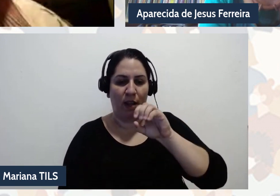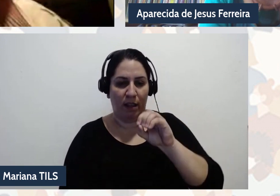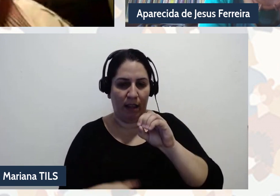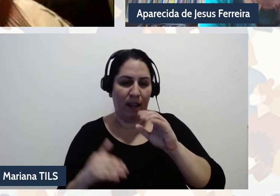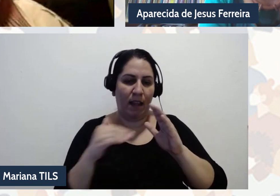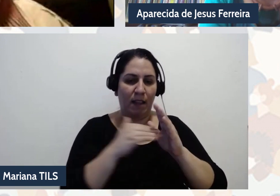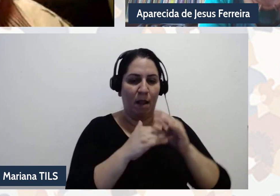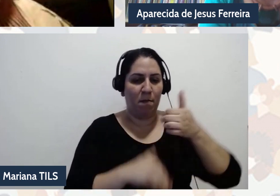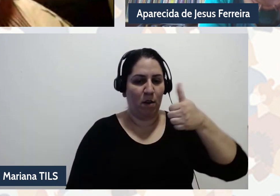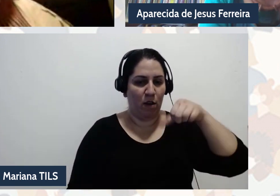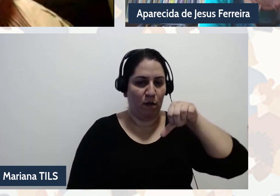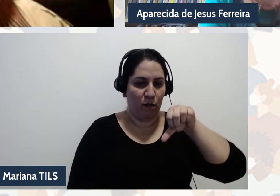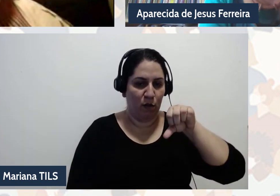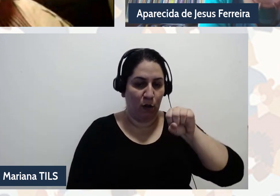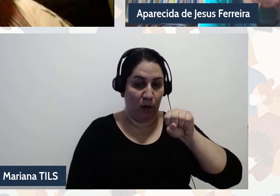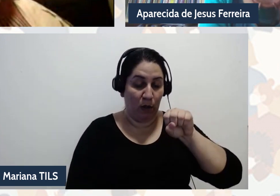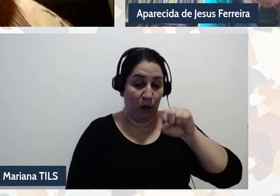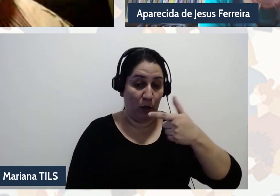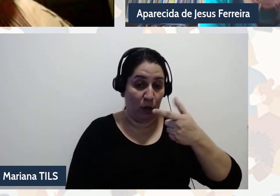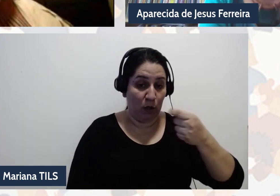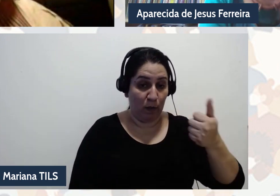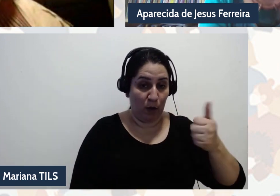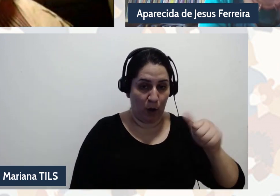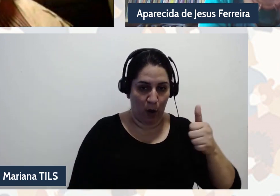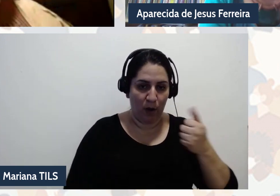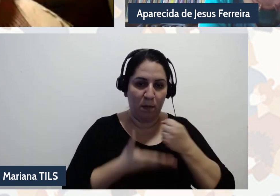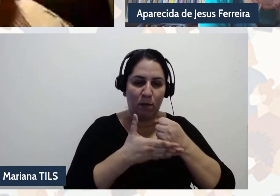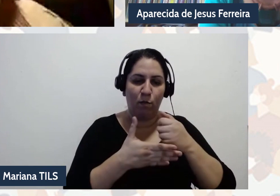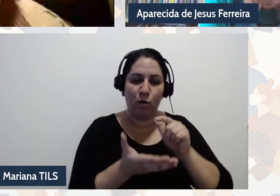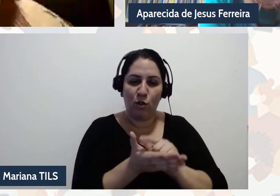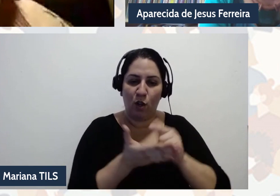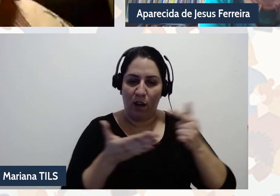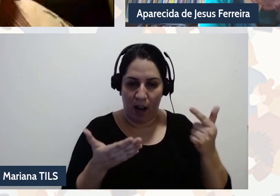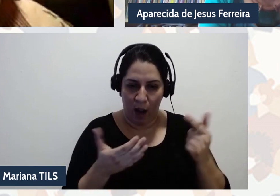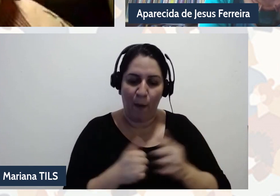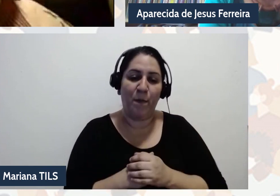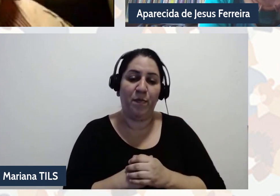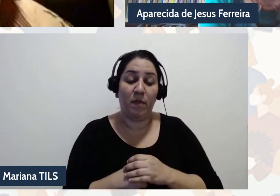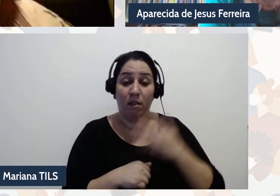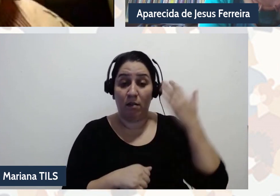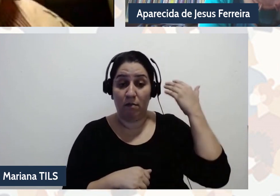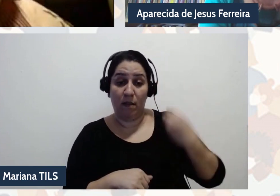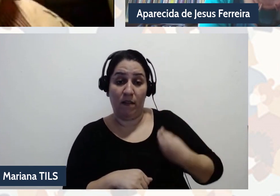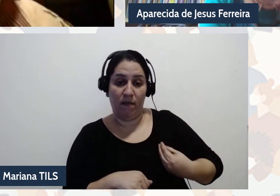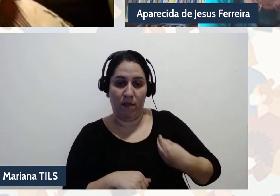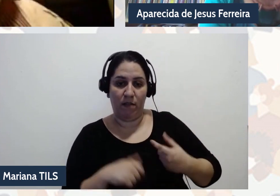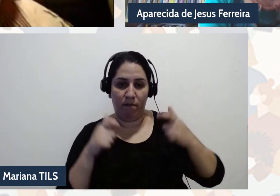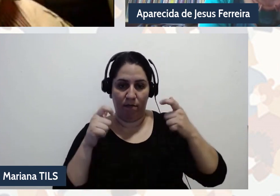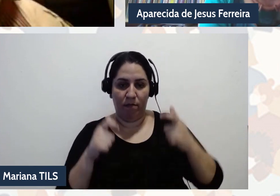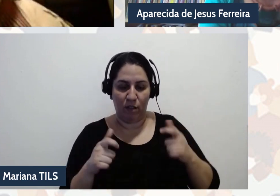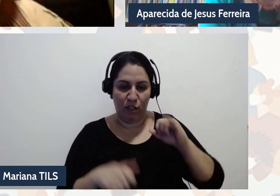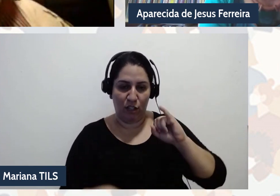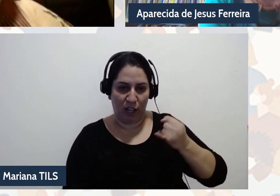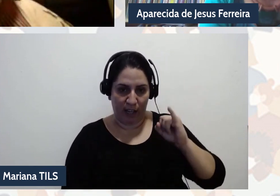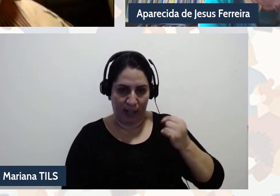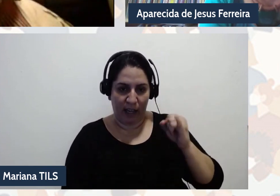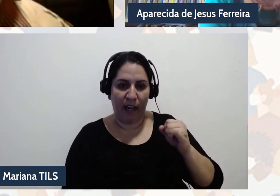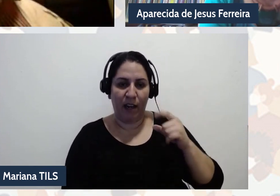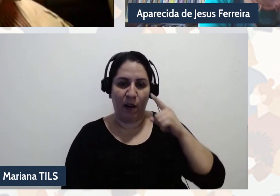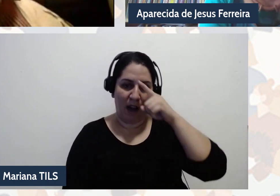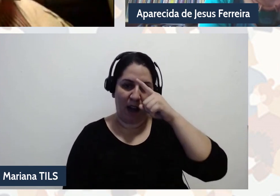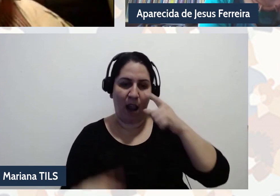1988 a 2011. Em janeiro de 2008, enquanto vivia em Detroit, fazendo doutorado